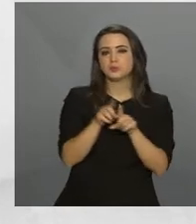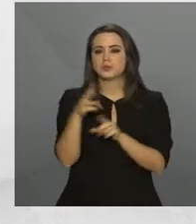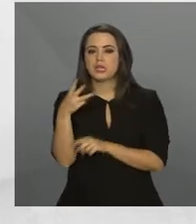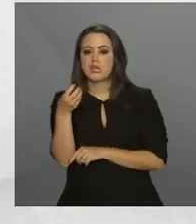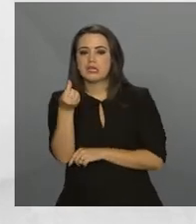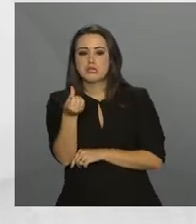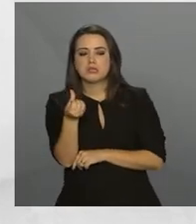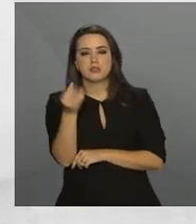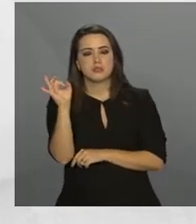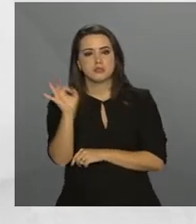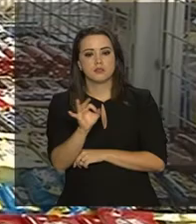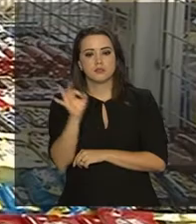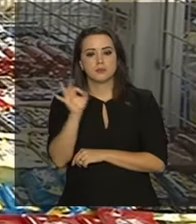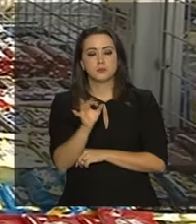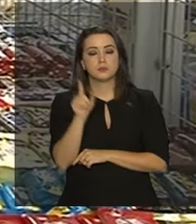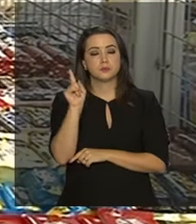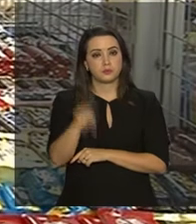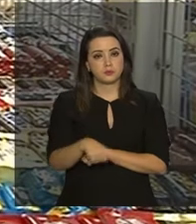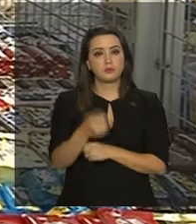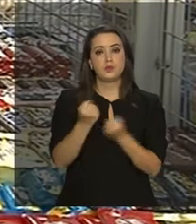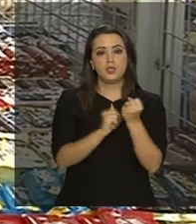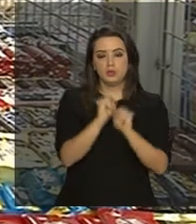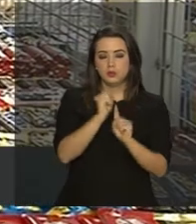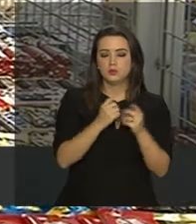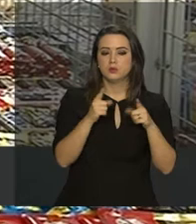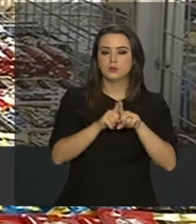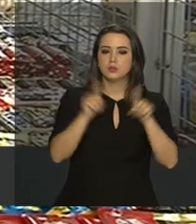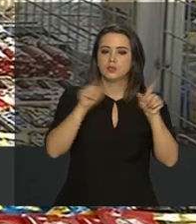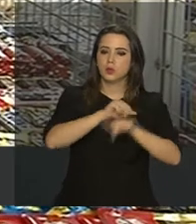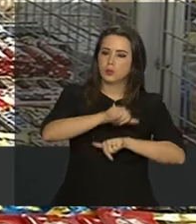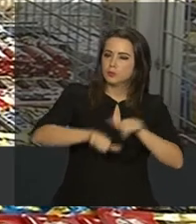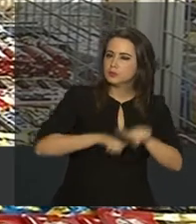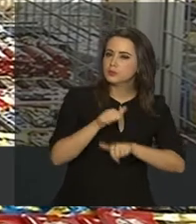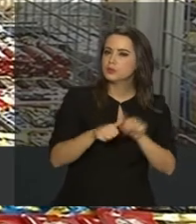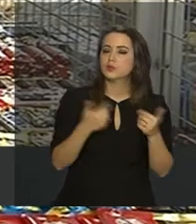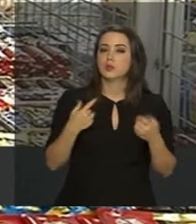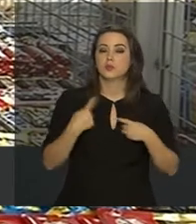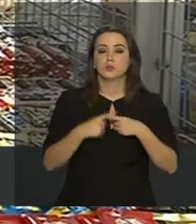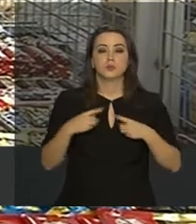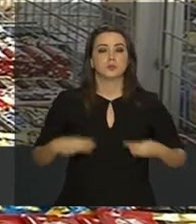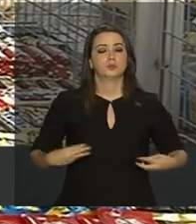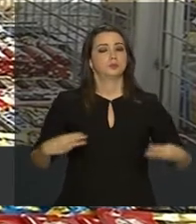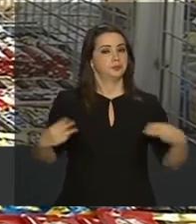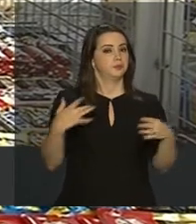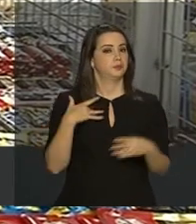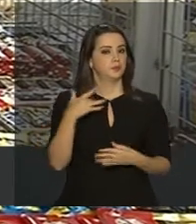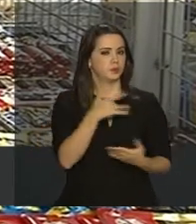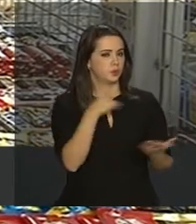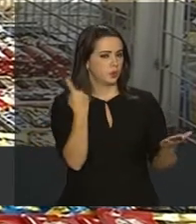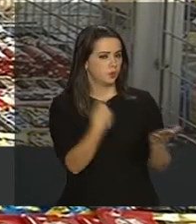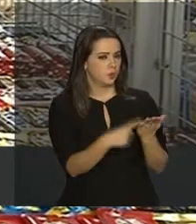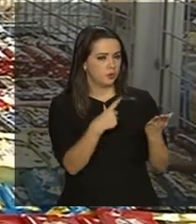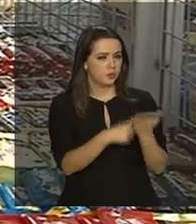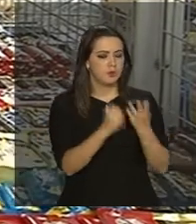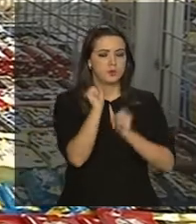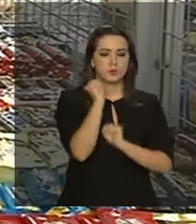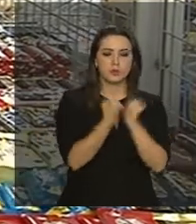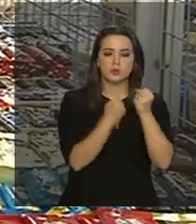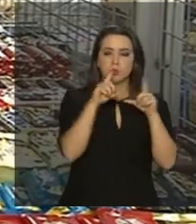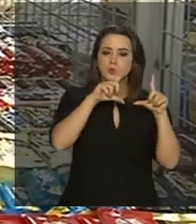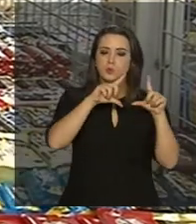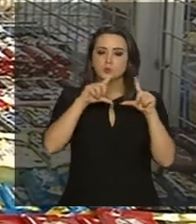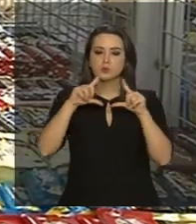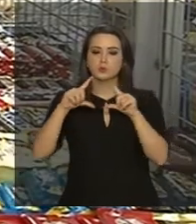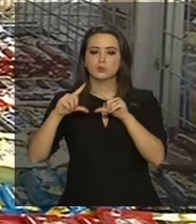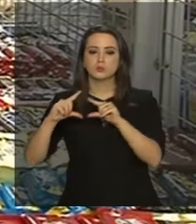alimentos industrializados. Mas isso está prestes a mudar, porque o Ministério da Saúde assinou um acordo com a indústria para